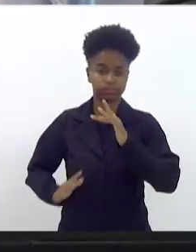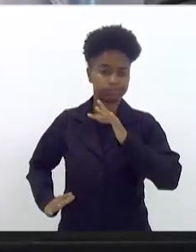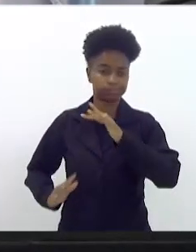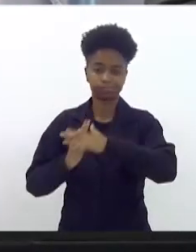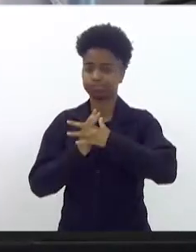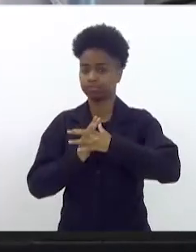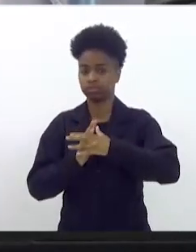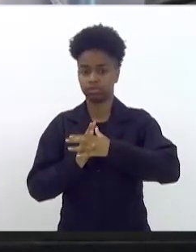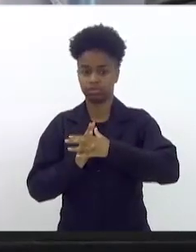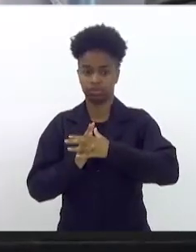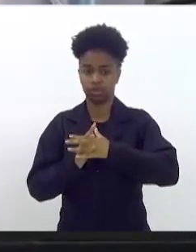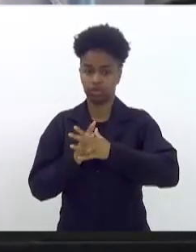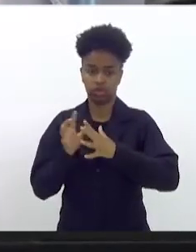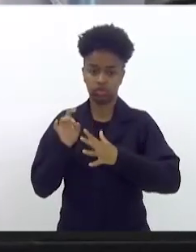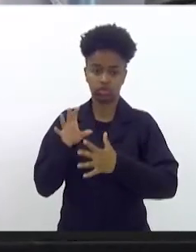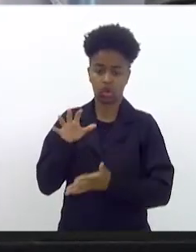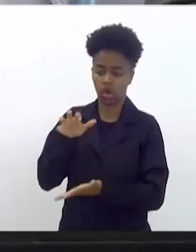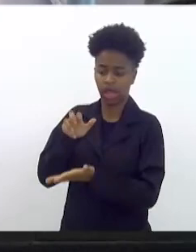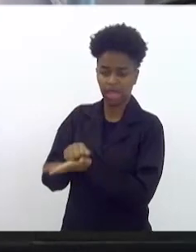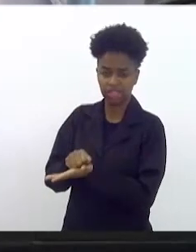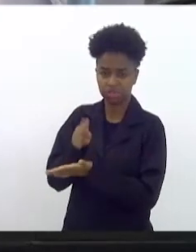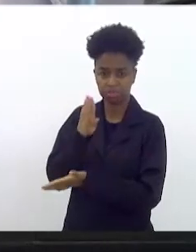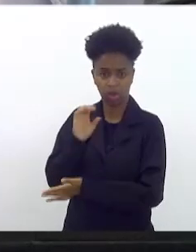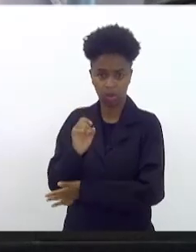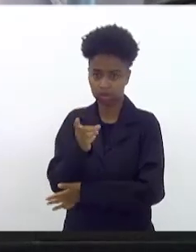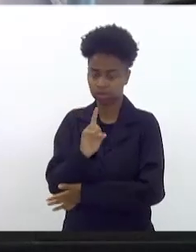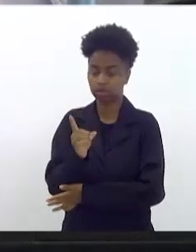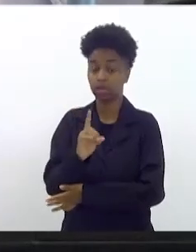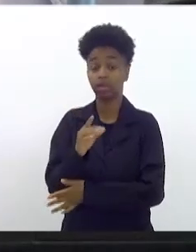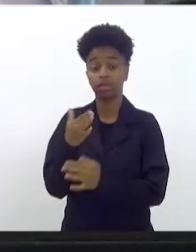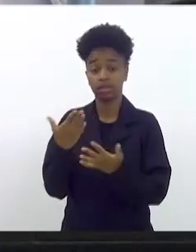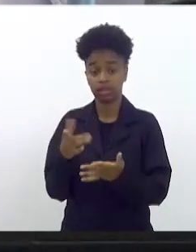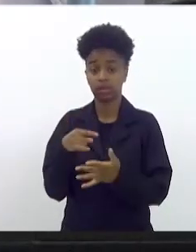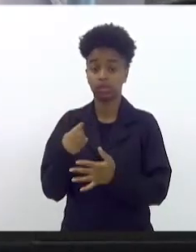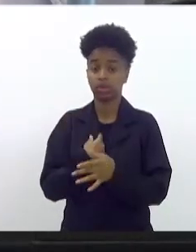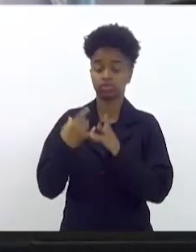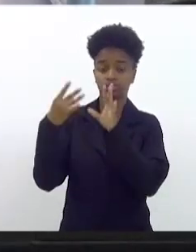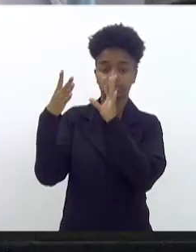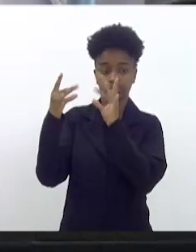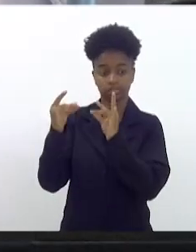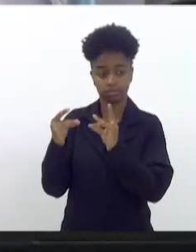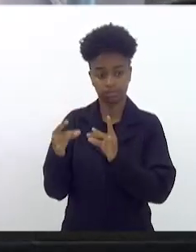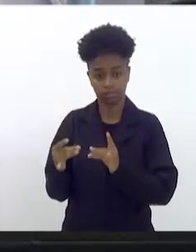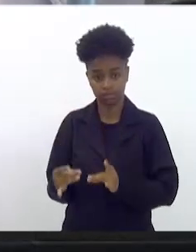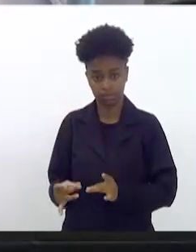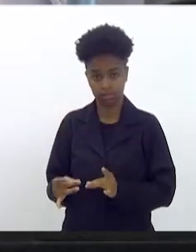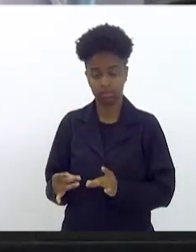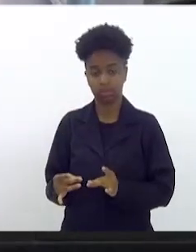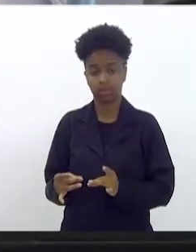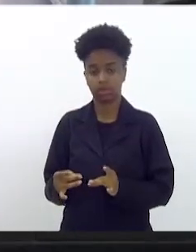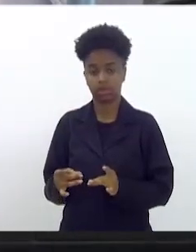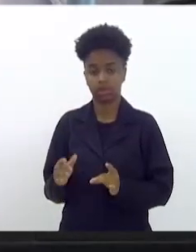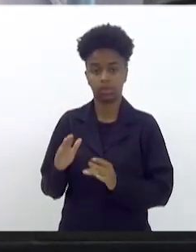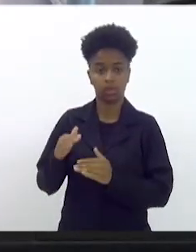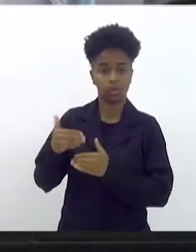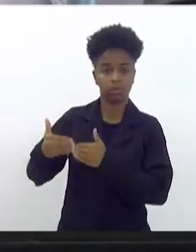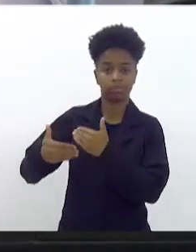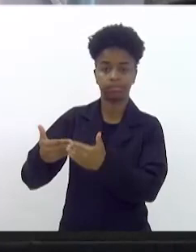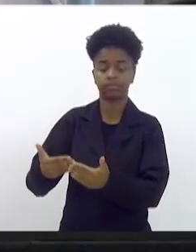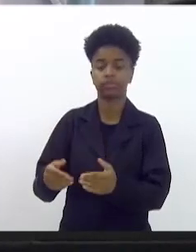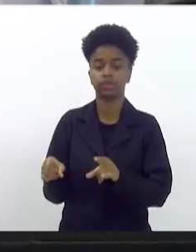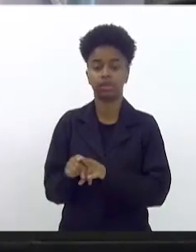a eficiência de um registro de ocorrência. Nós vamos descrever as consequências, e aí muito